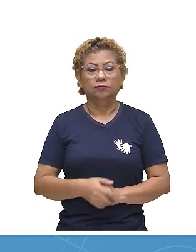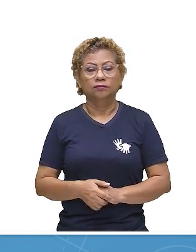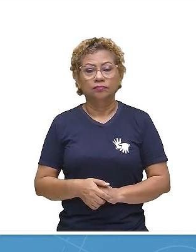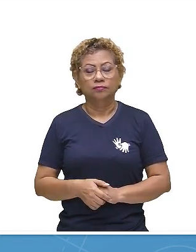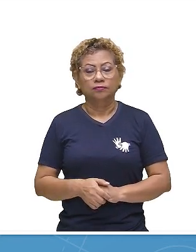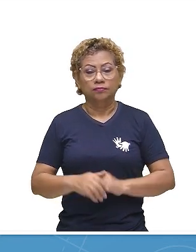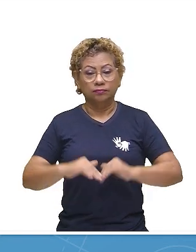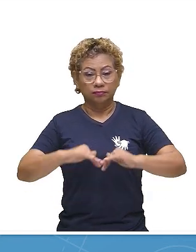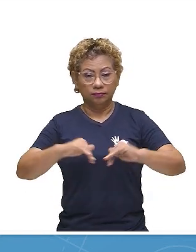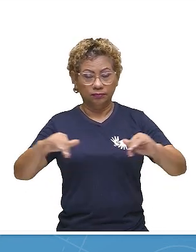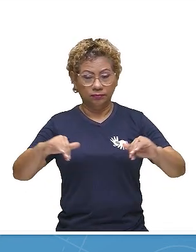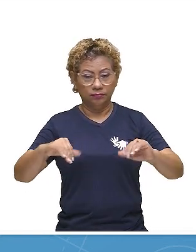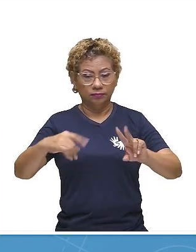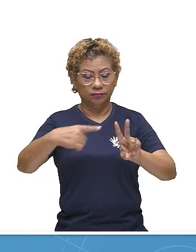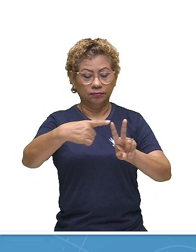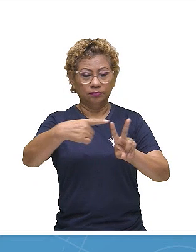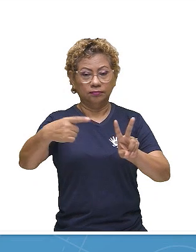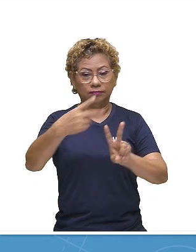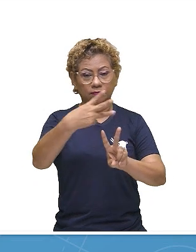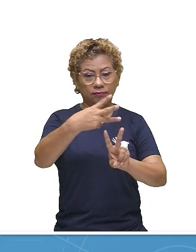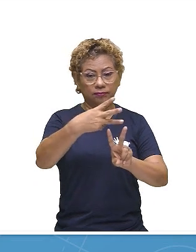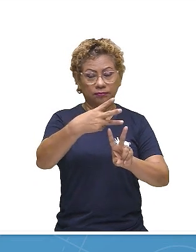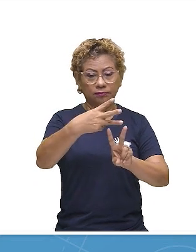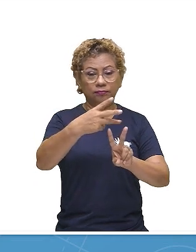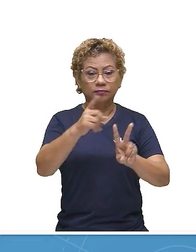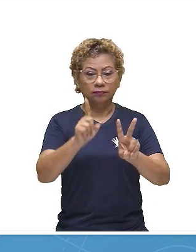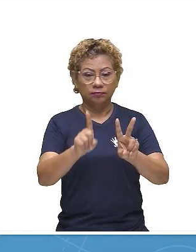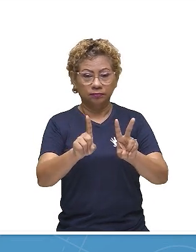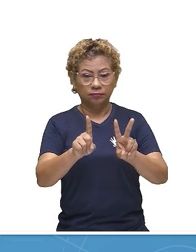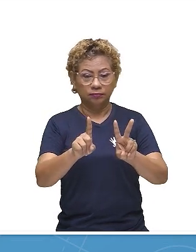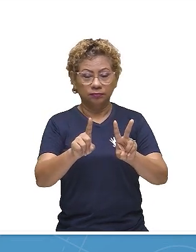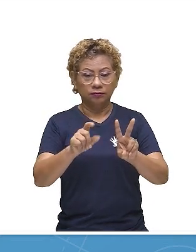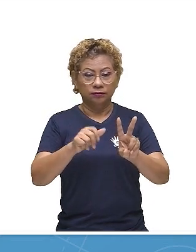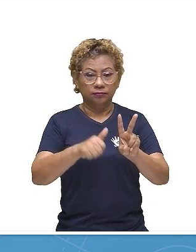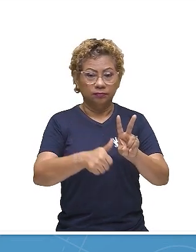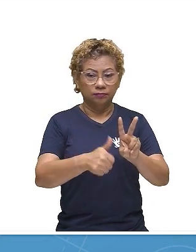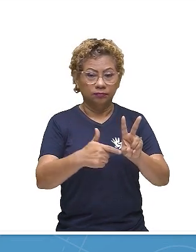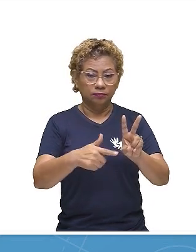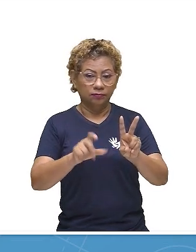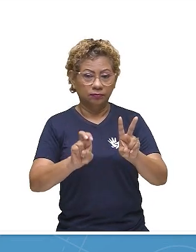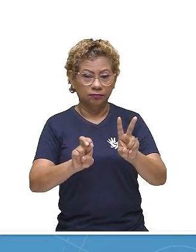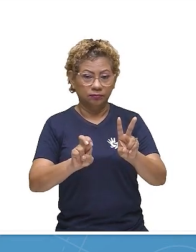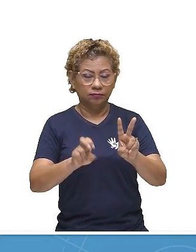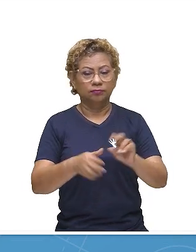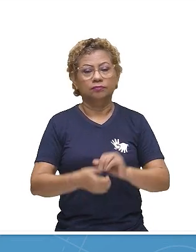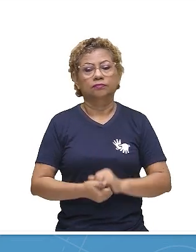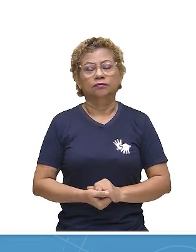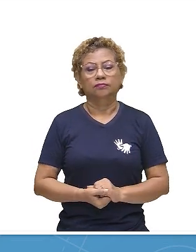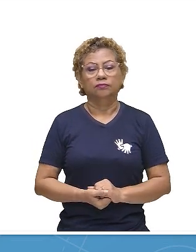Raiz cúbica de 1 sobre raiz cúbica de 125.